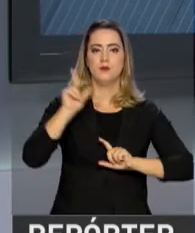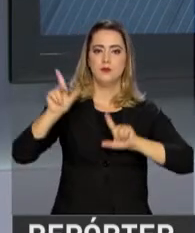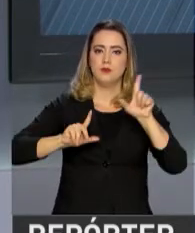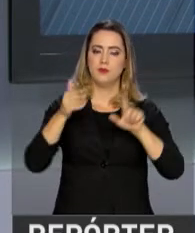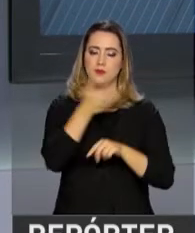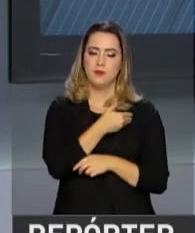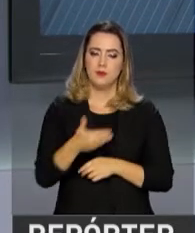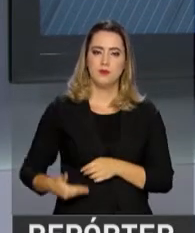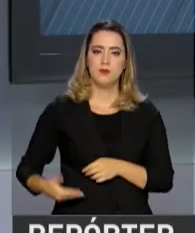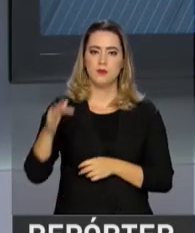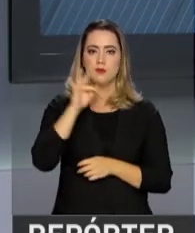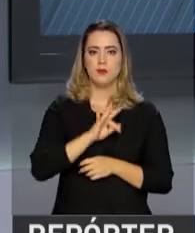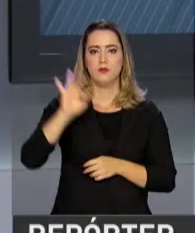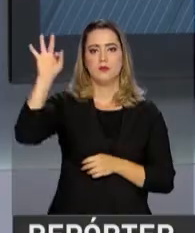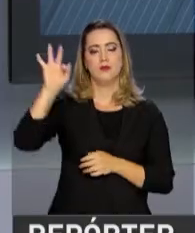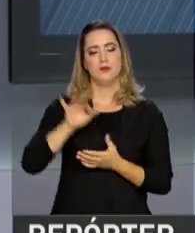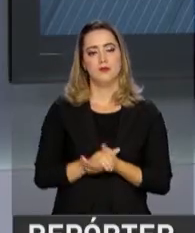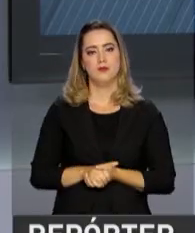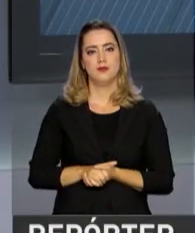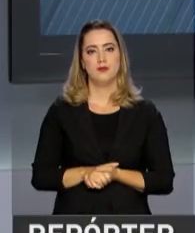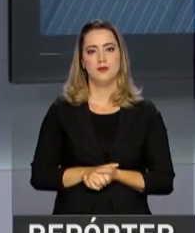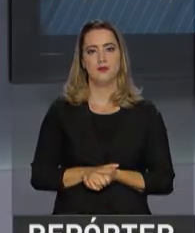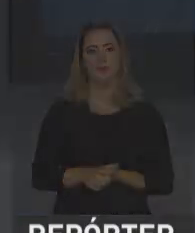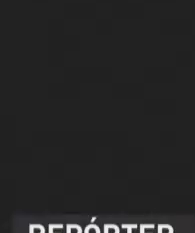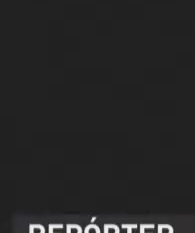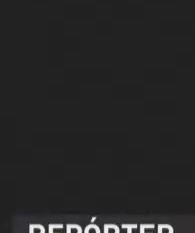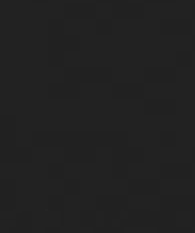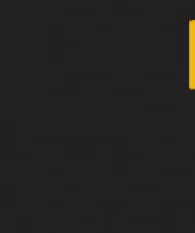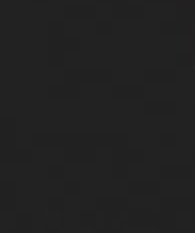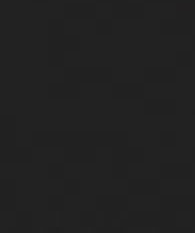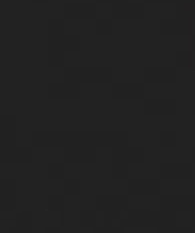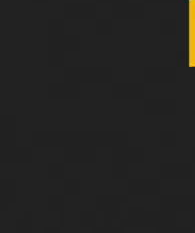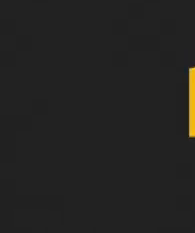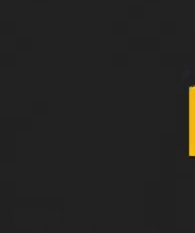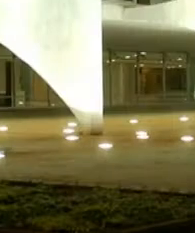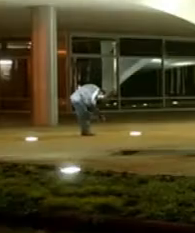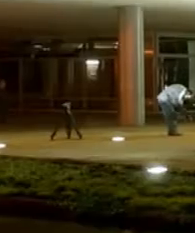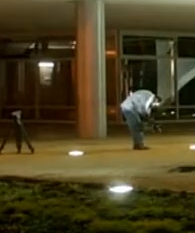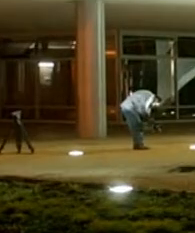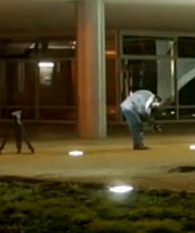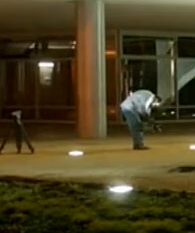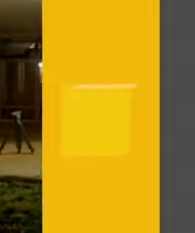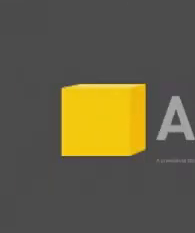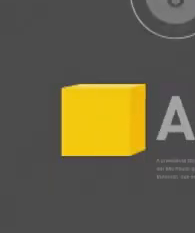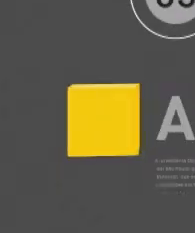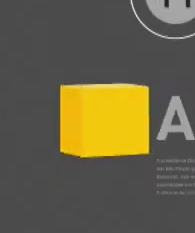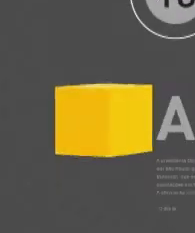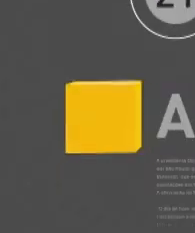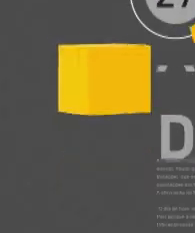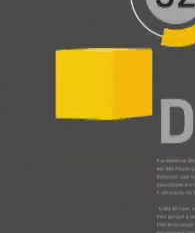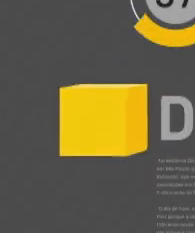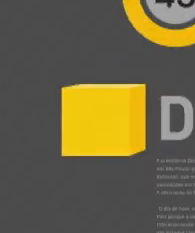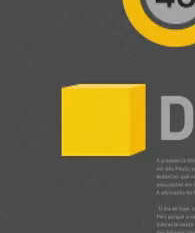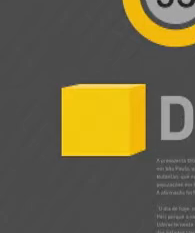com a gente na NBR, a TV do Governo Federal. Thank you.